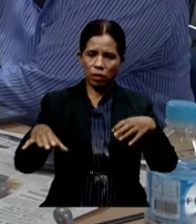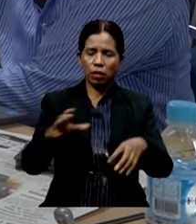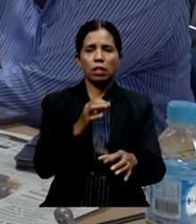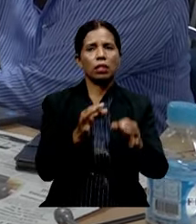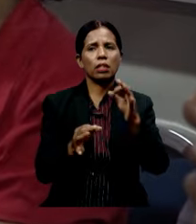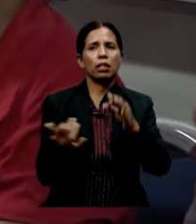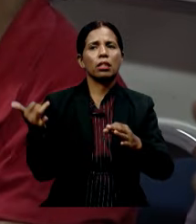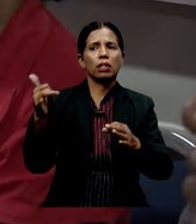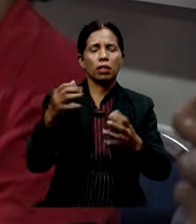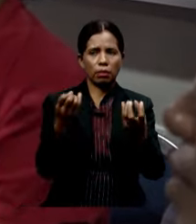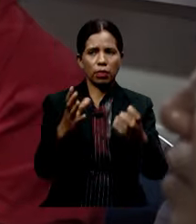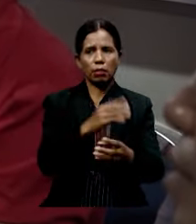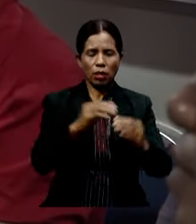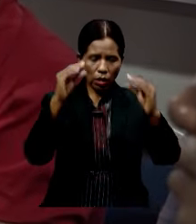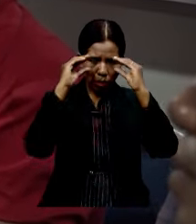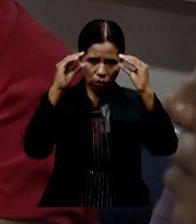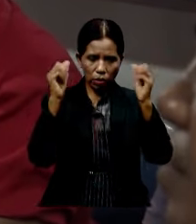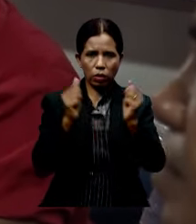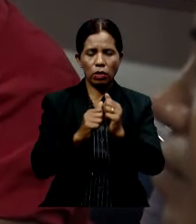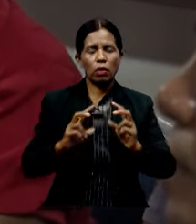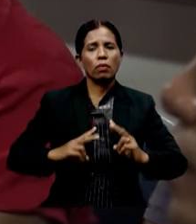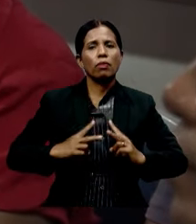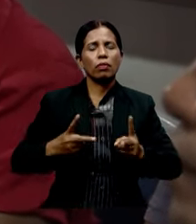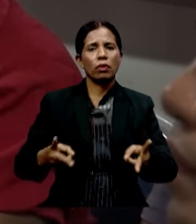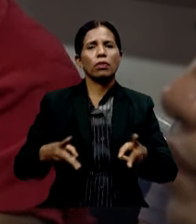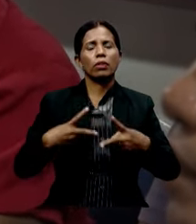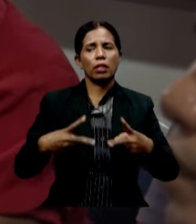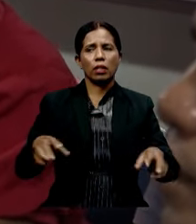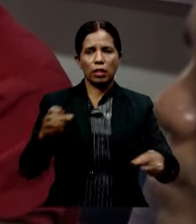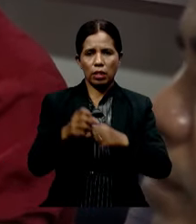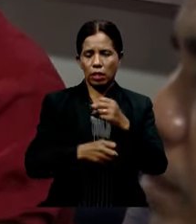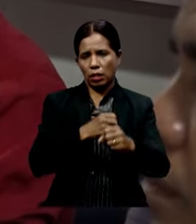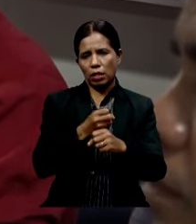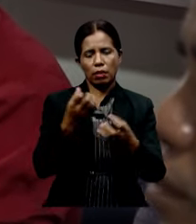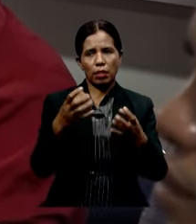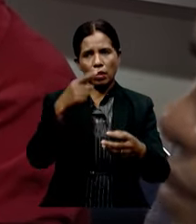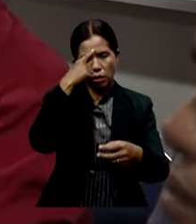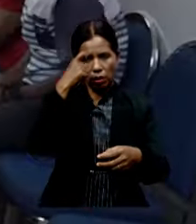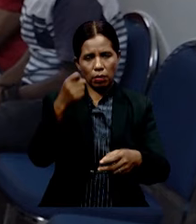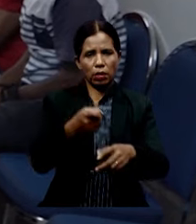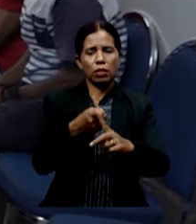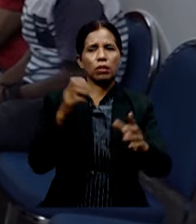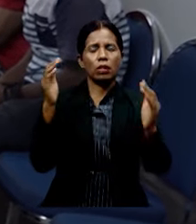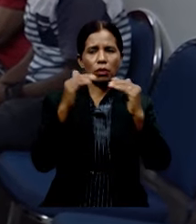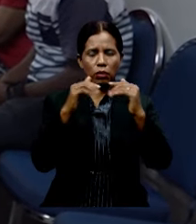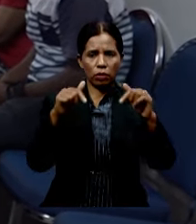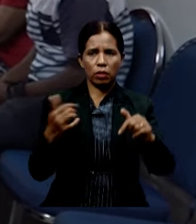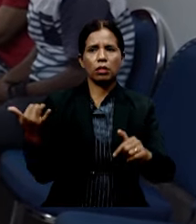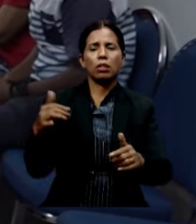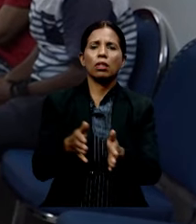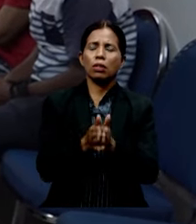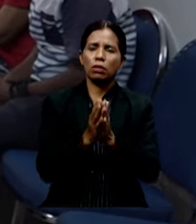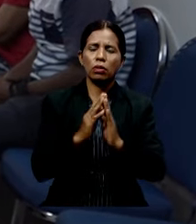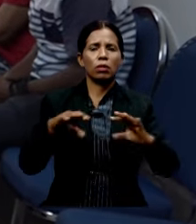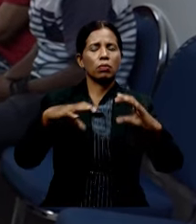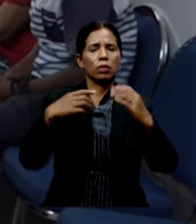que Sira Barak Macanorin ona ho voluntariamente durante Tinan Barak Nilaran. Também ele o Sissoro Mutuné Sira Russo ba